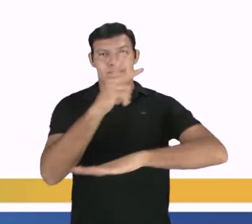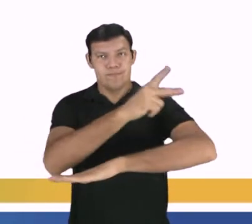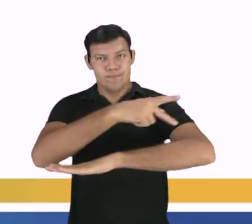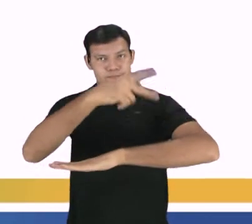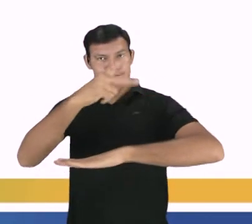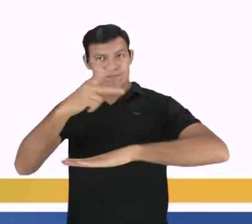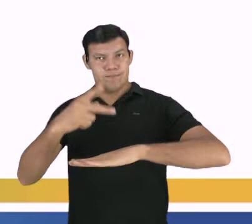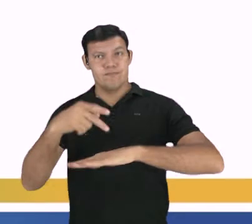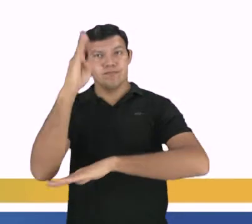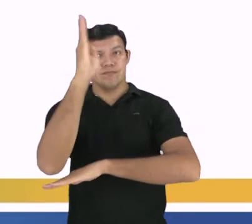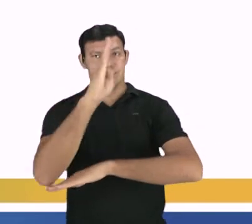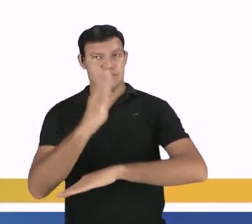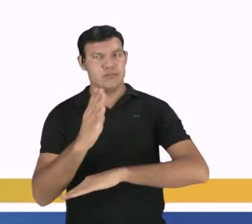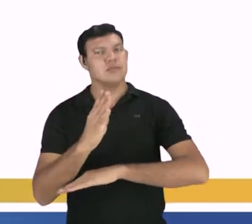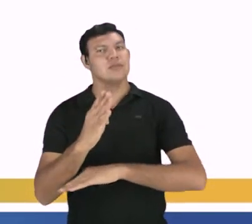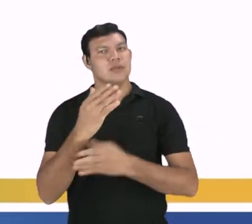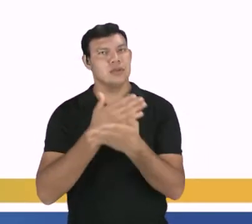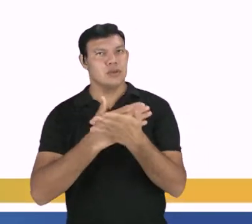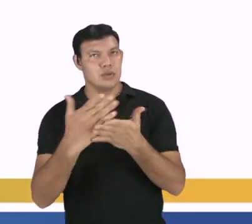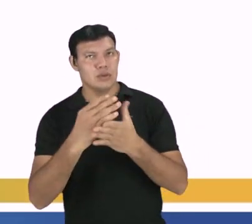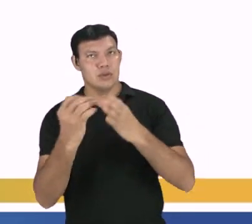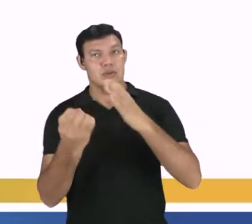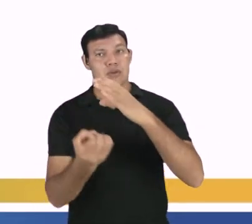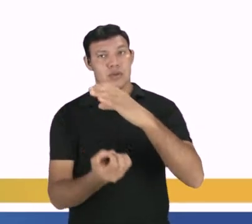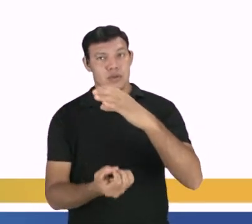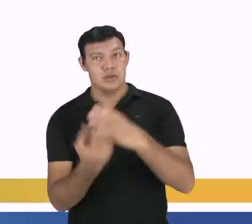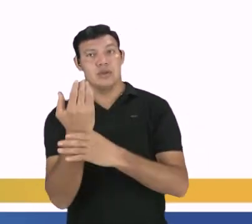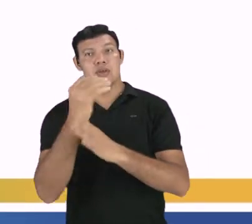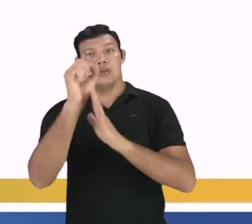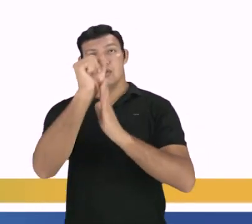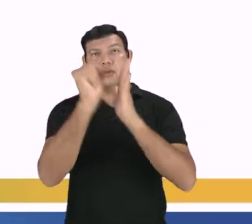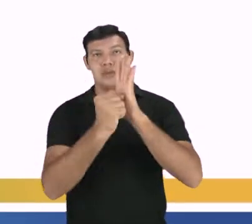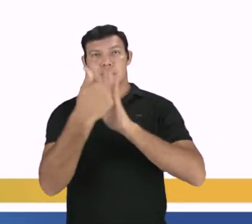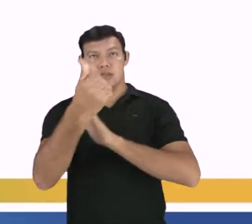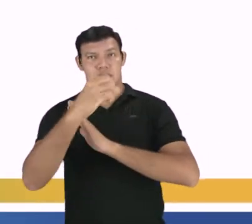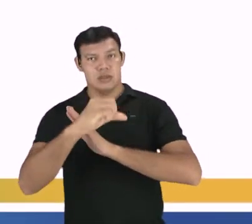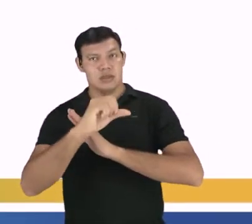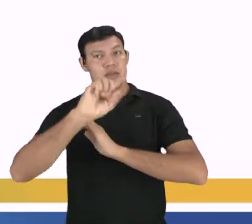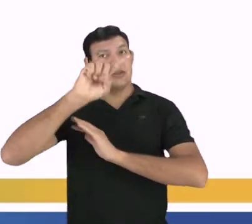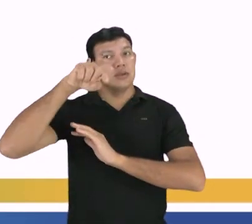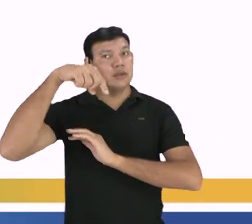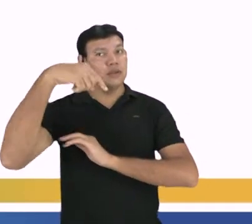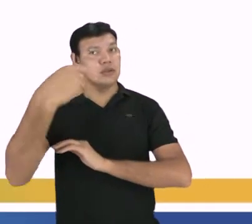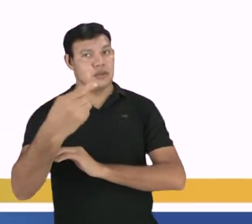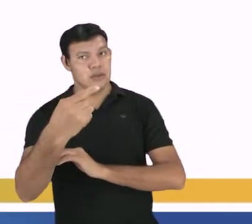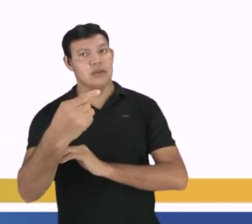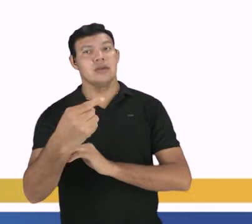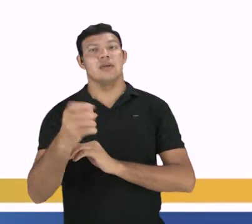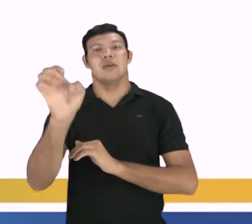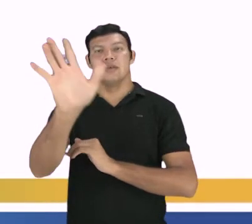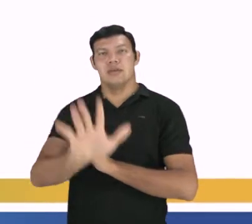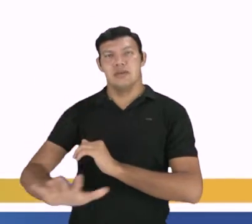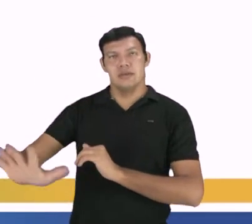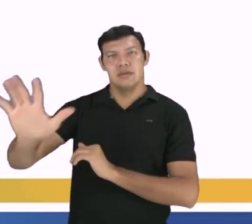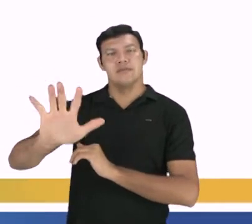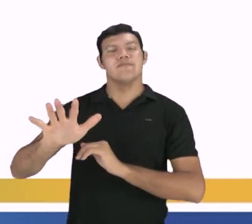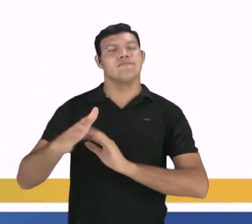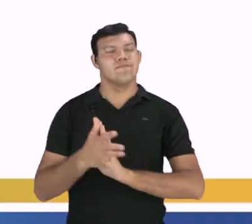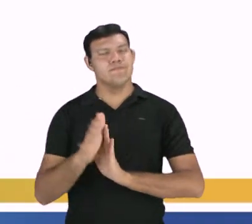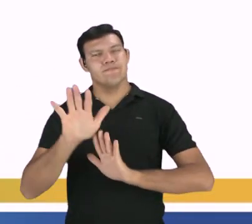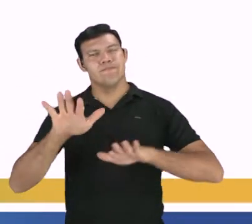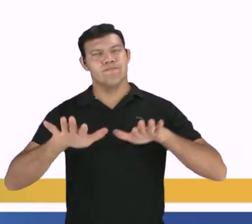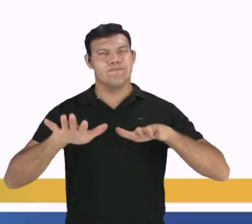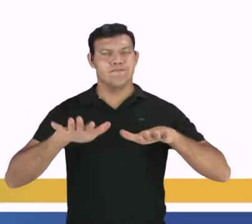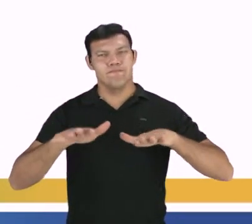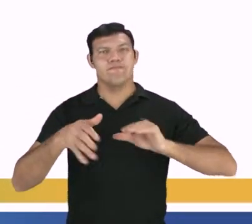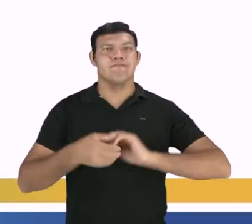parnasianismo brasileiro também teve início no século XIX, um pouco depois do surgimento ali na Europa. Tá? Um pouquinho depois nasceu-se